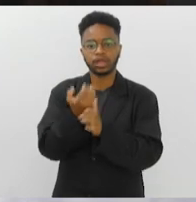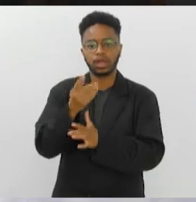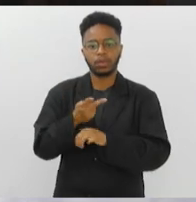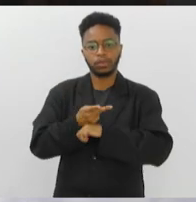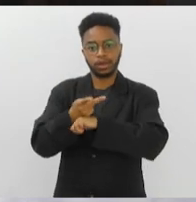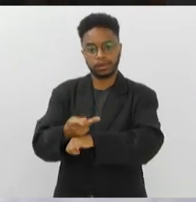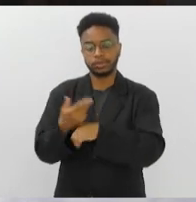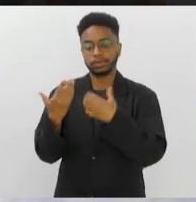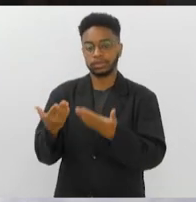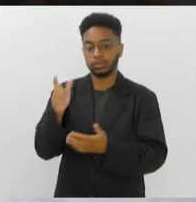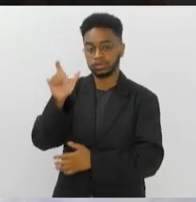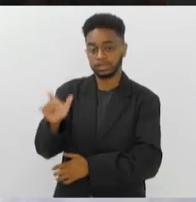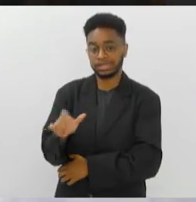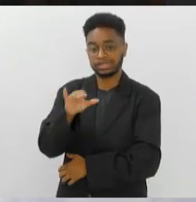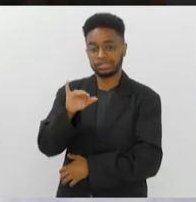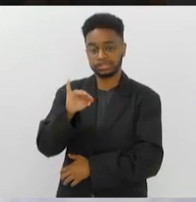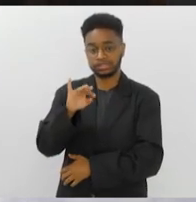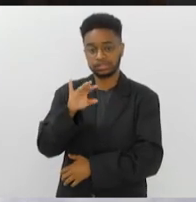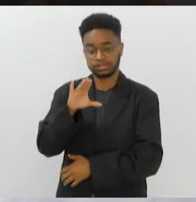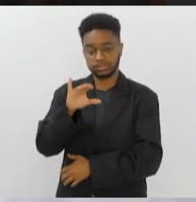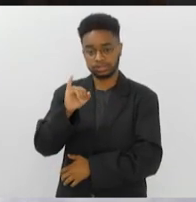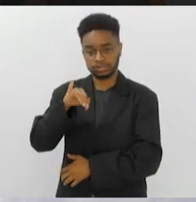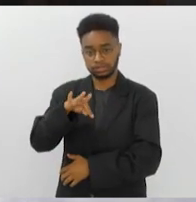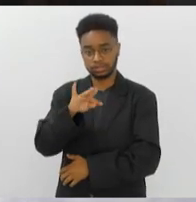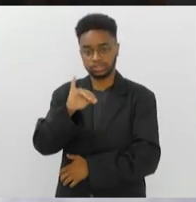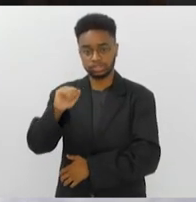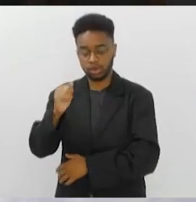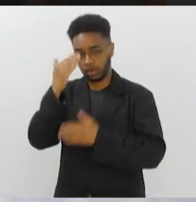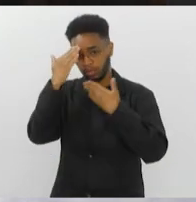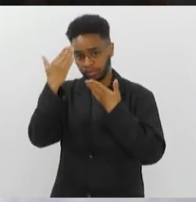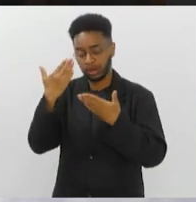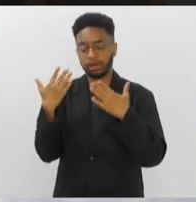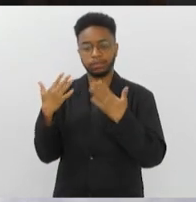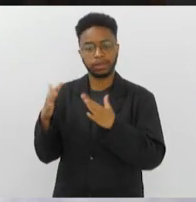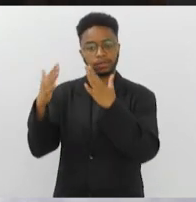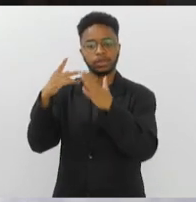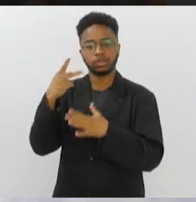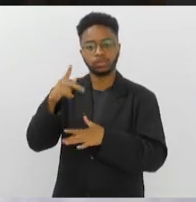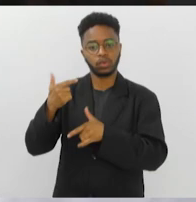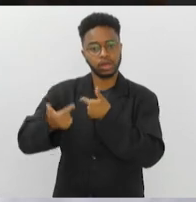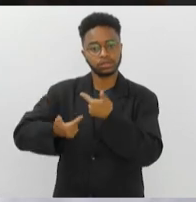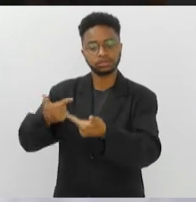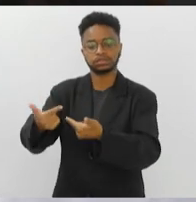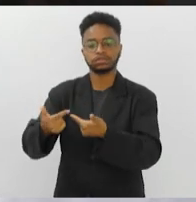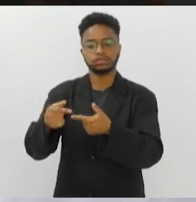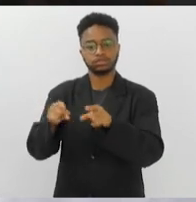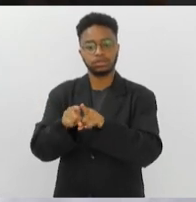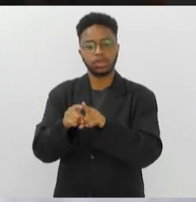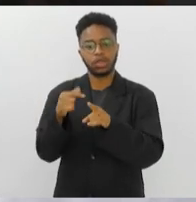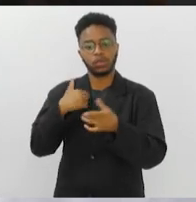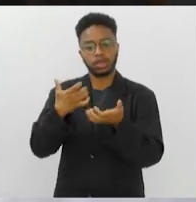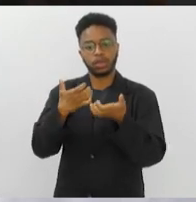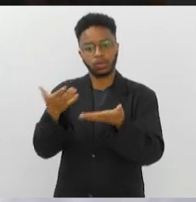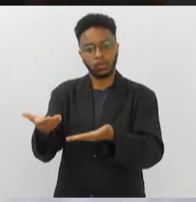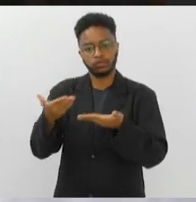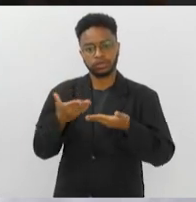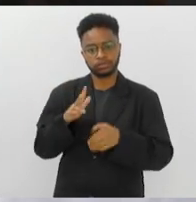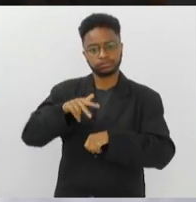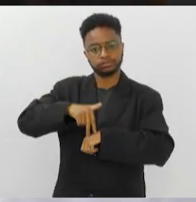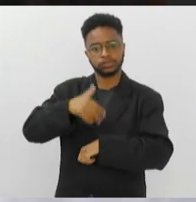Cíntia, obrigado, parabéns pela sua atuação e pela sua militância, e queria te convidar a fazer uso da palavra aqui na tribuna.